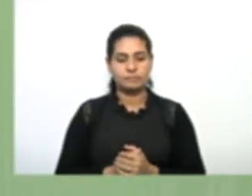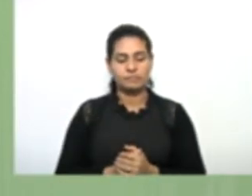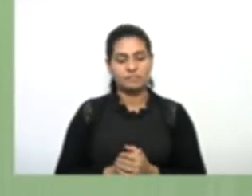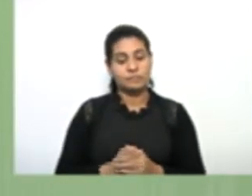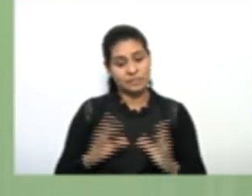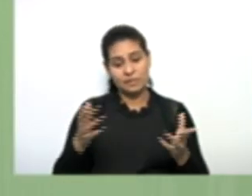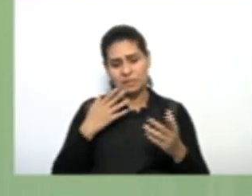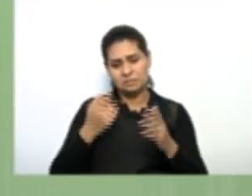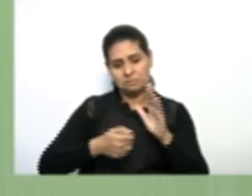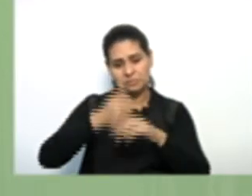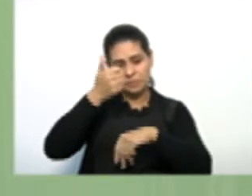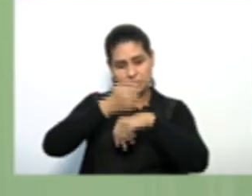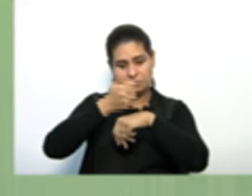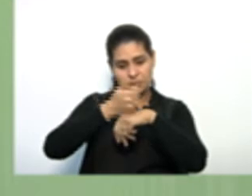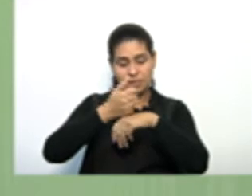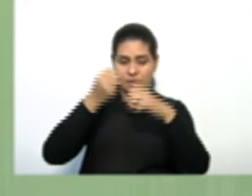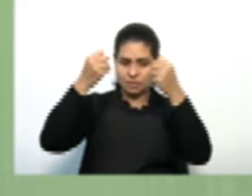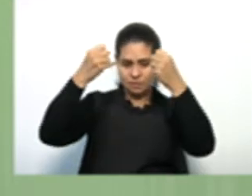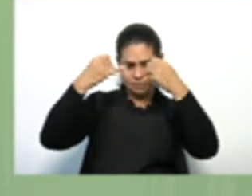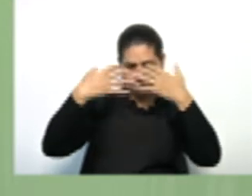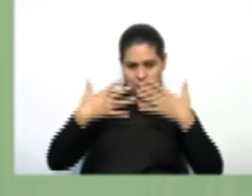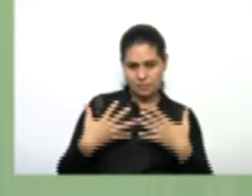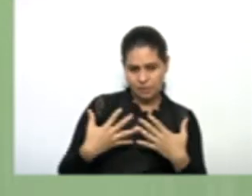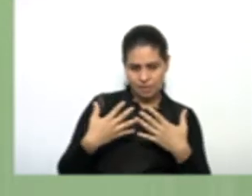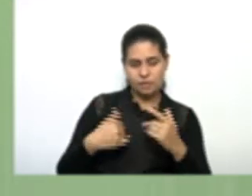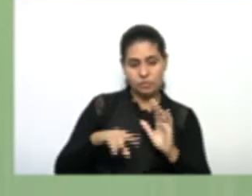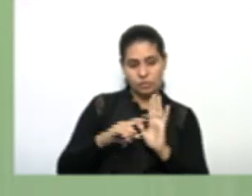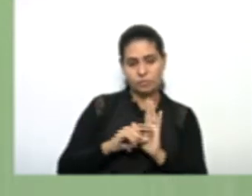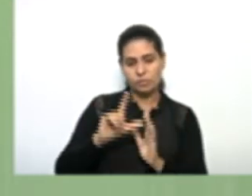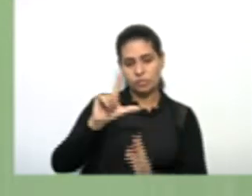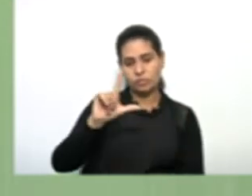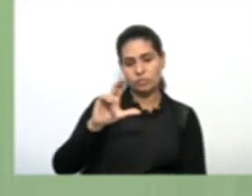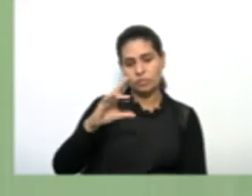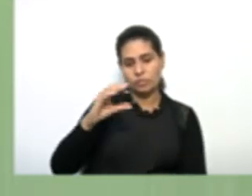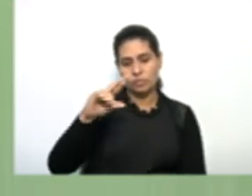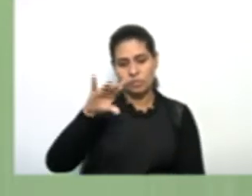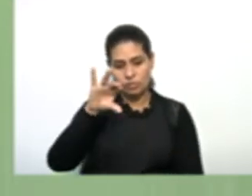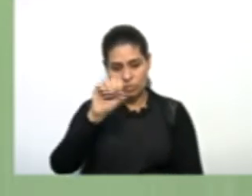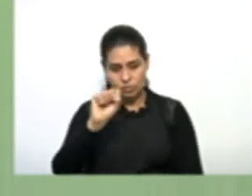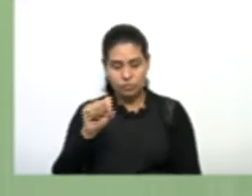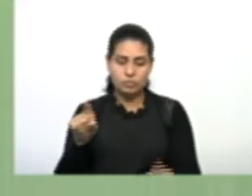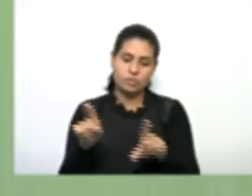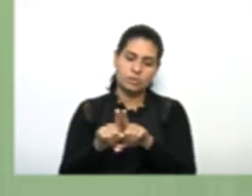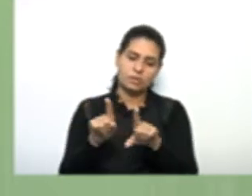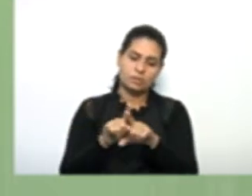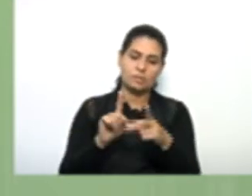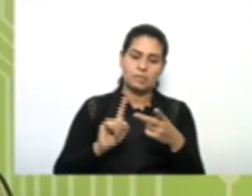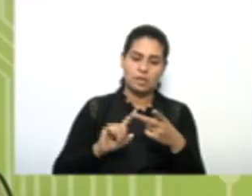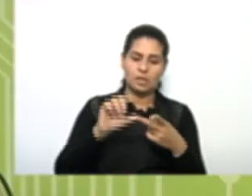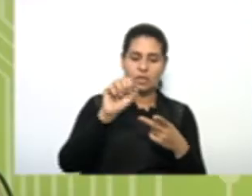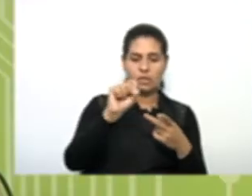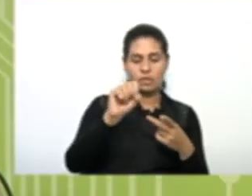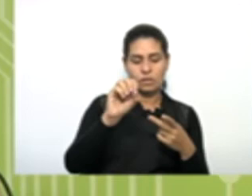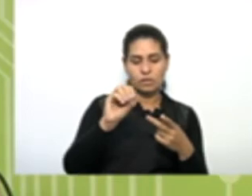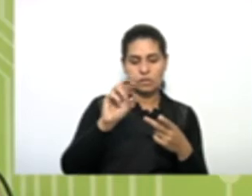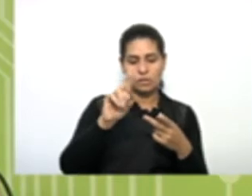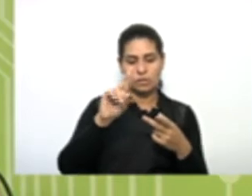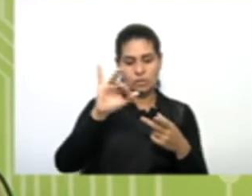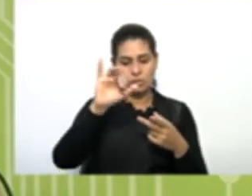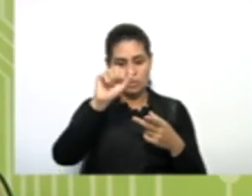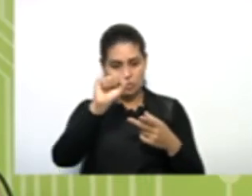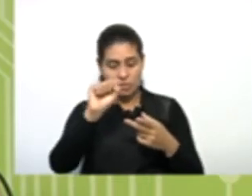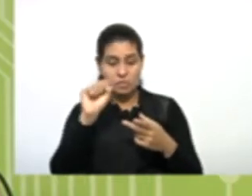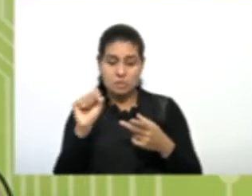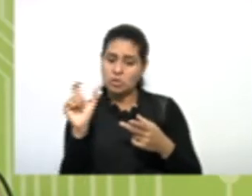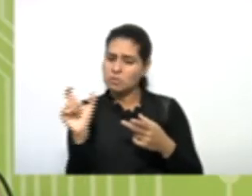essa foi a primeira definição que a gente trouxe, né? Depois a gente começou a falar sobre lucros e sobras, mas isso pode ser uma coisa que você pode responder nessas